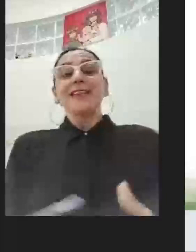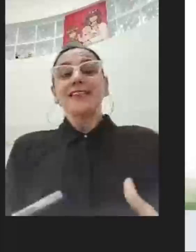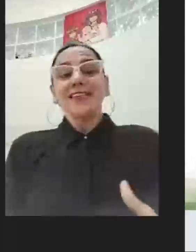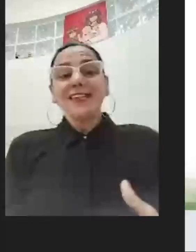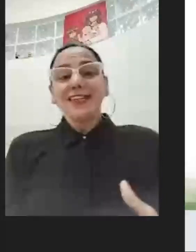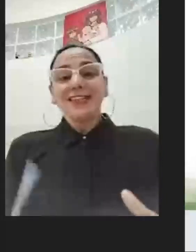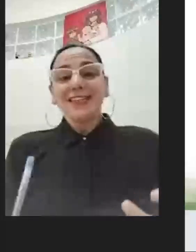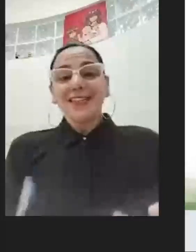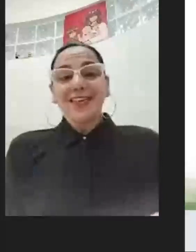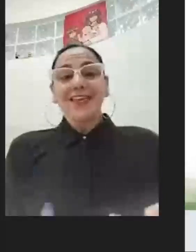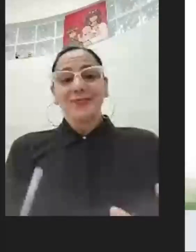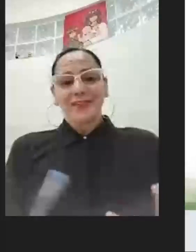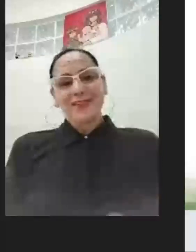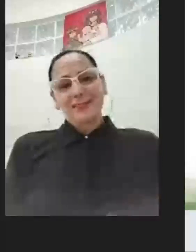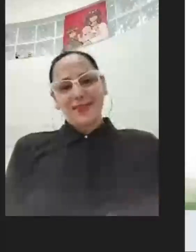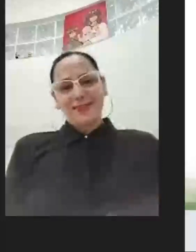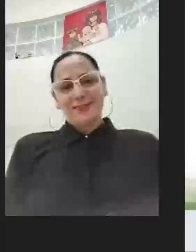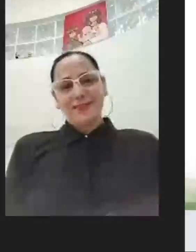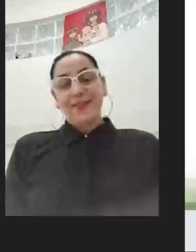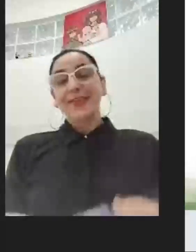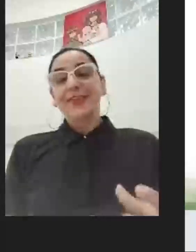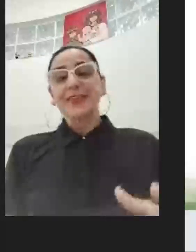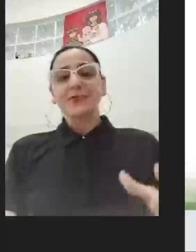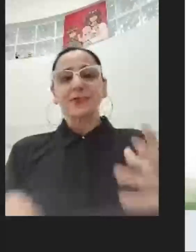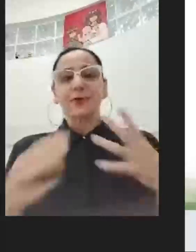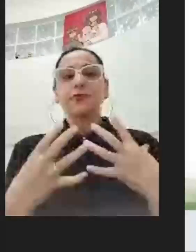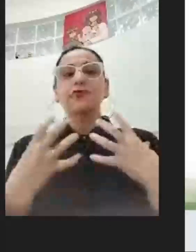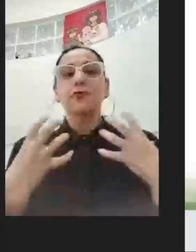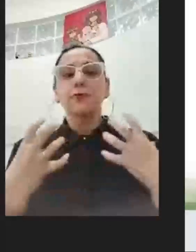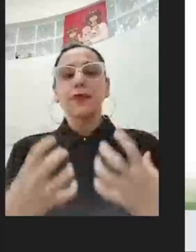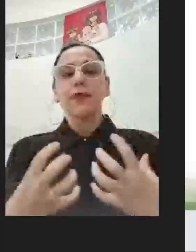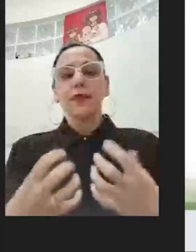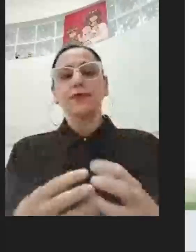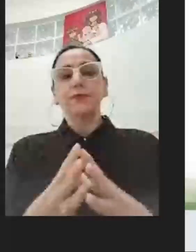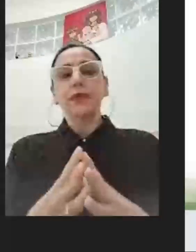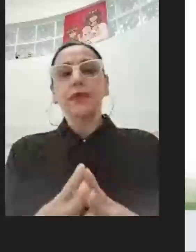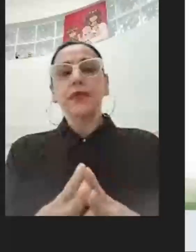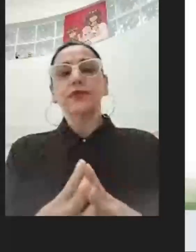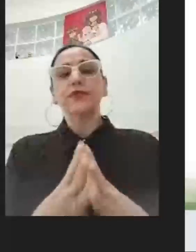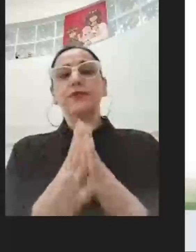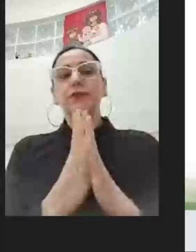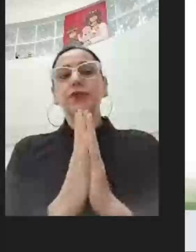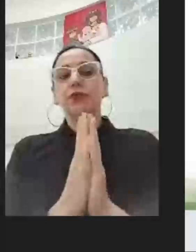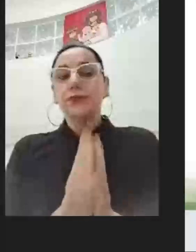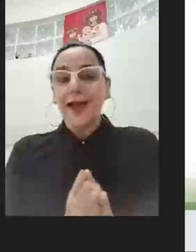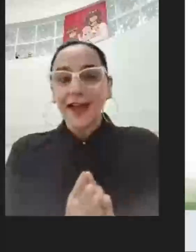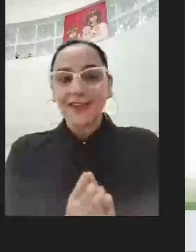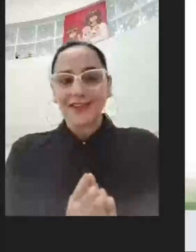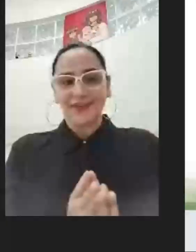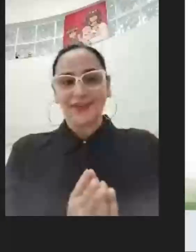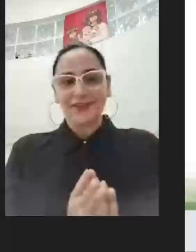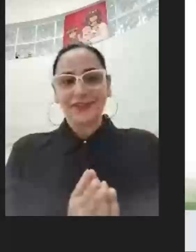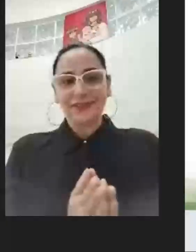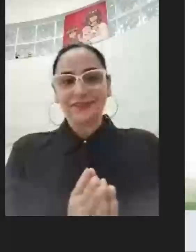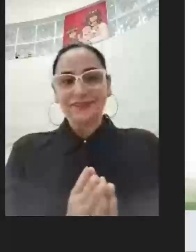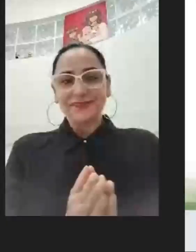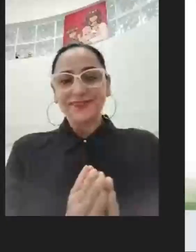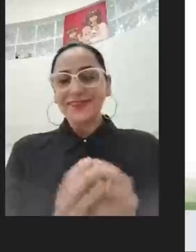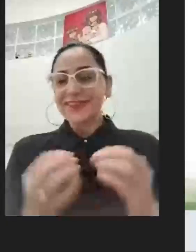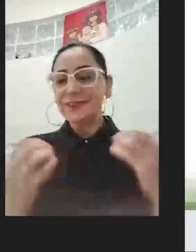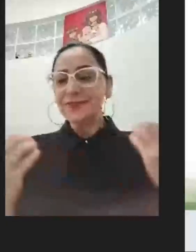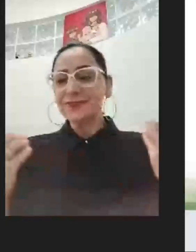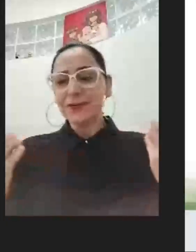slide. Sem ter conhecimento. E isso eu descobri nas minhas